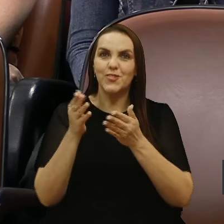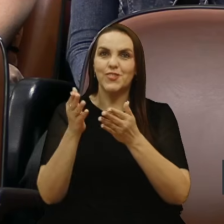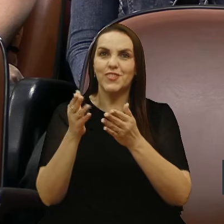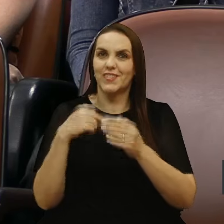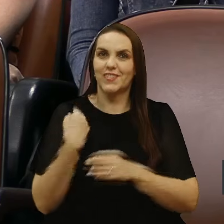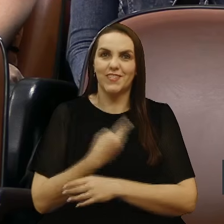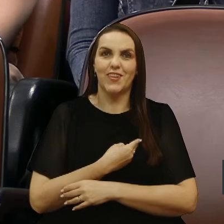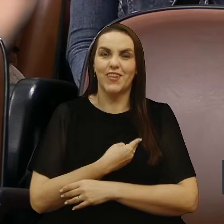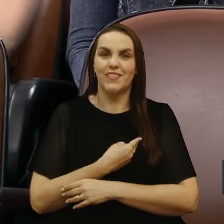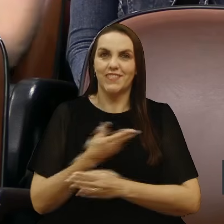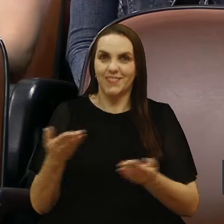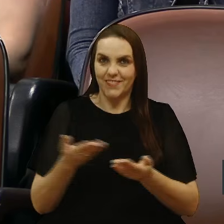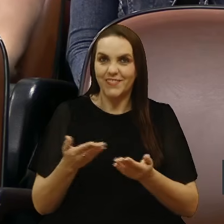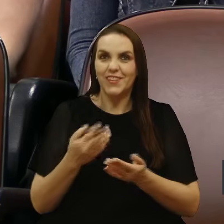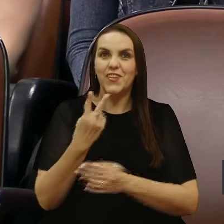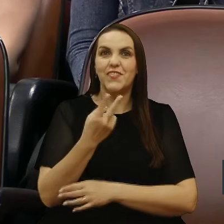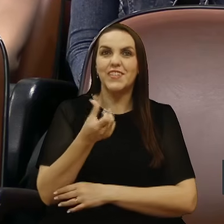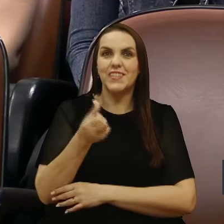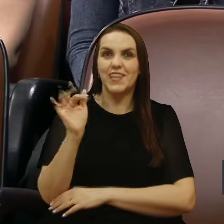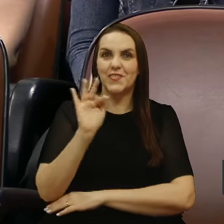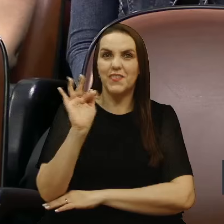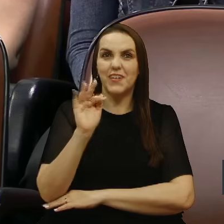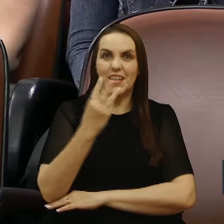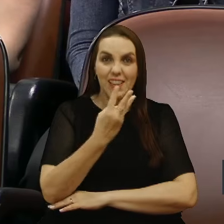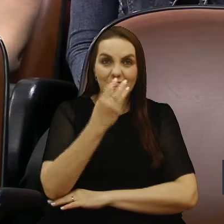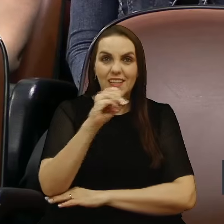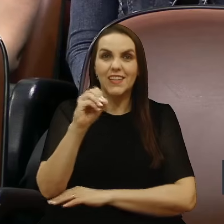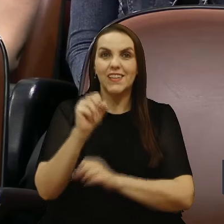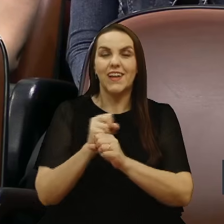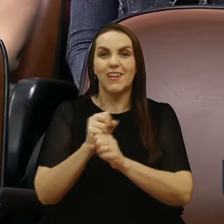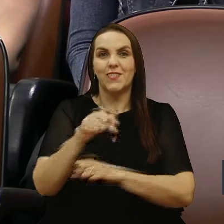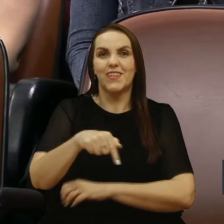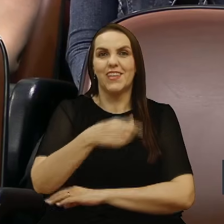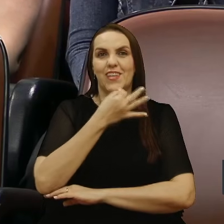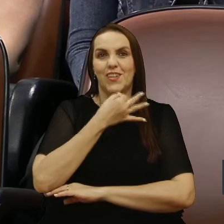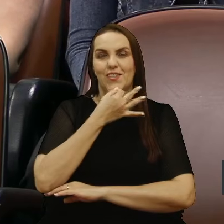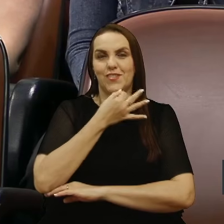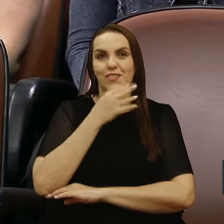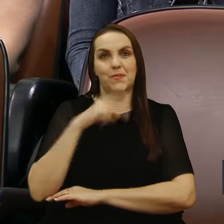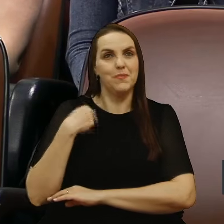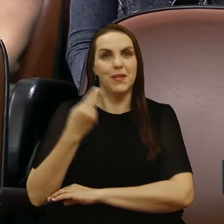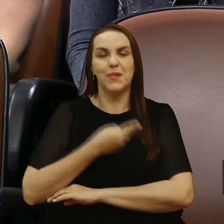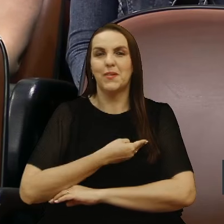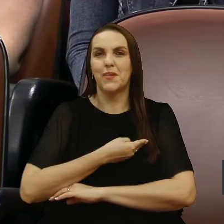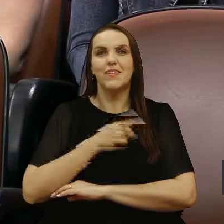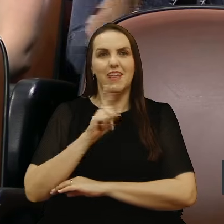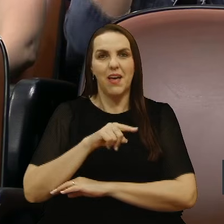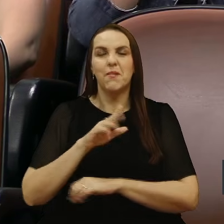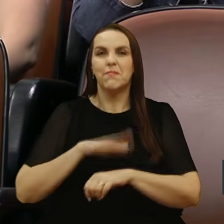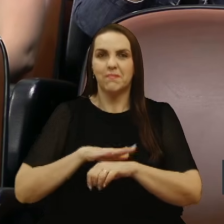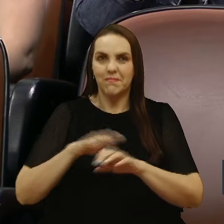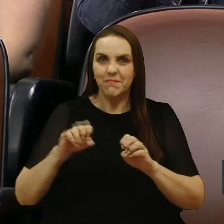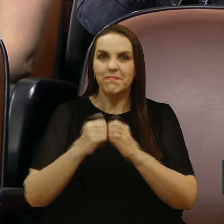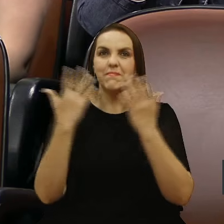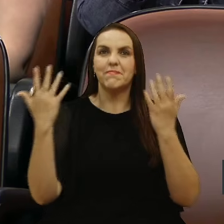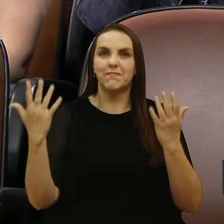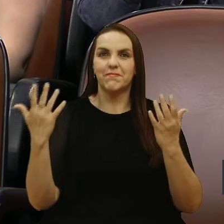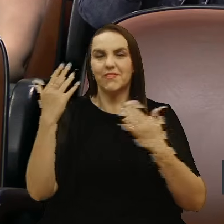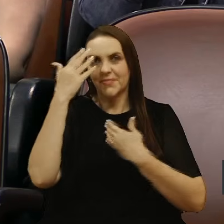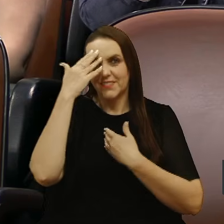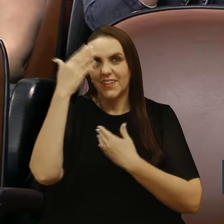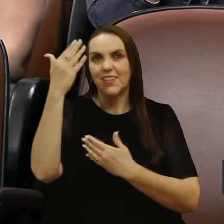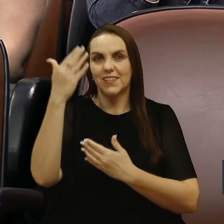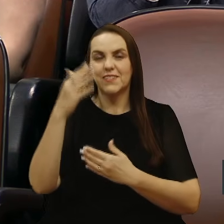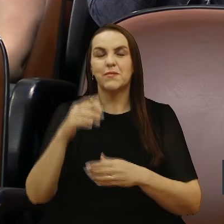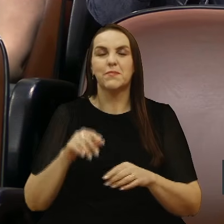dia 26 de fevereiro, 30 anos que tu está em Caxias, para nós é um momento de congratulação, de graça e